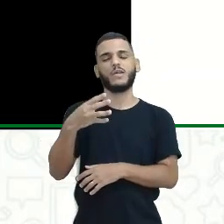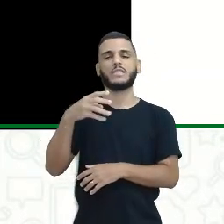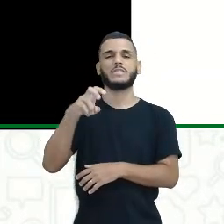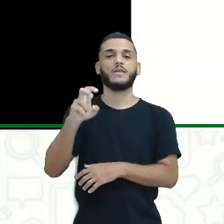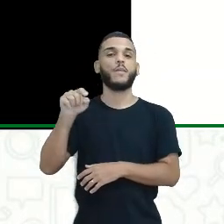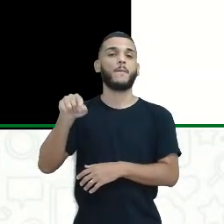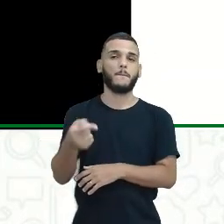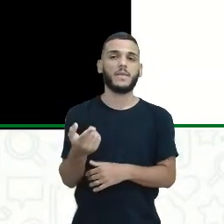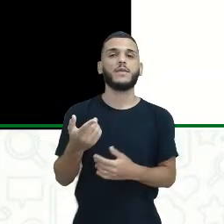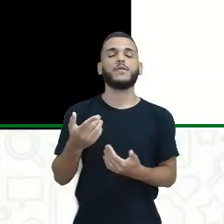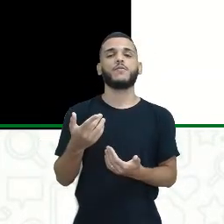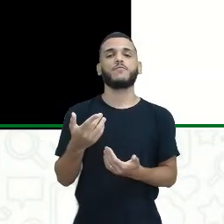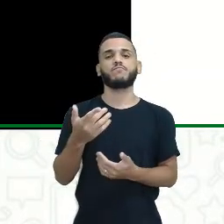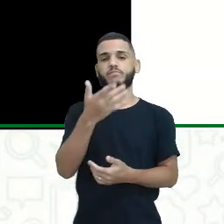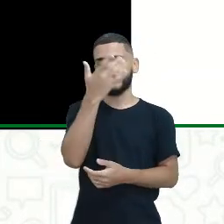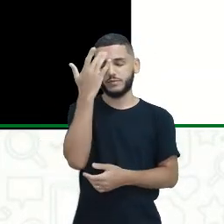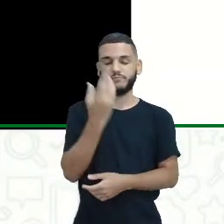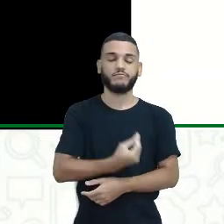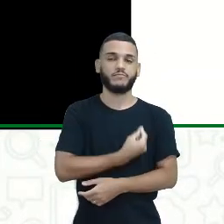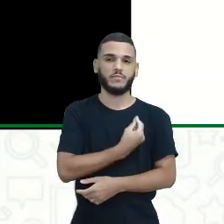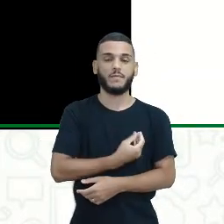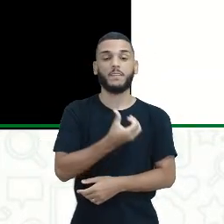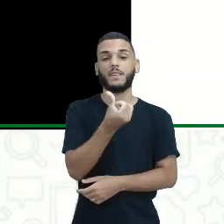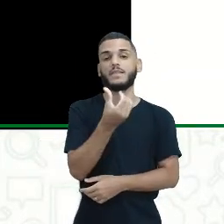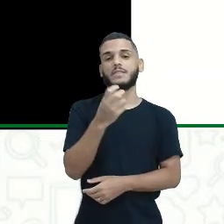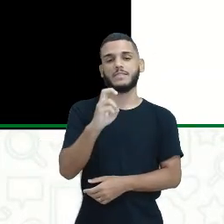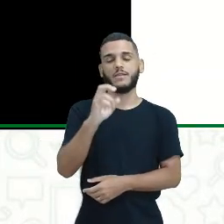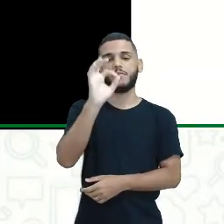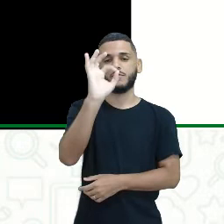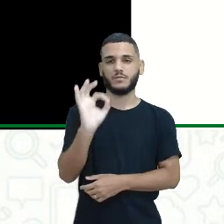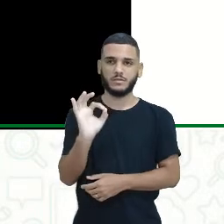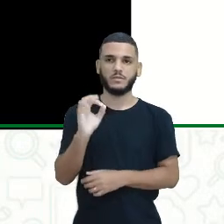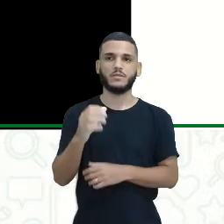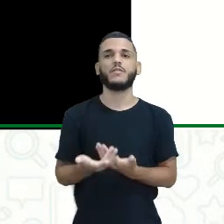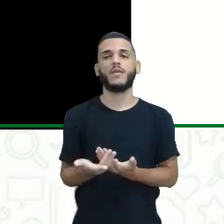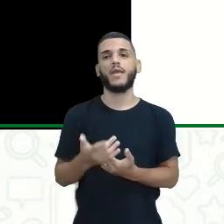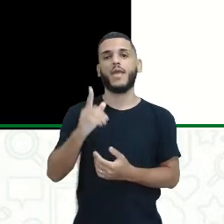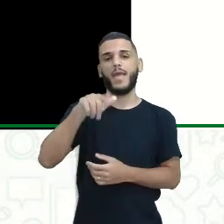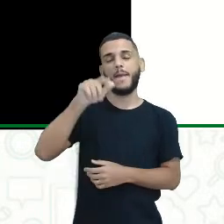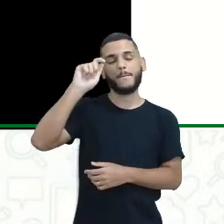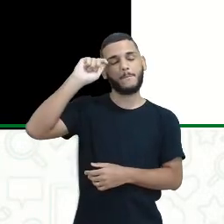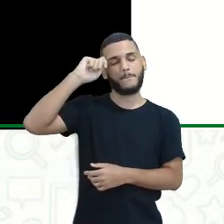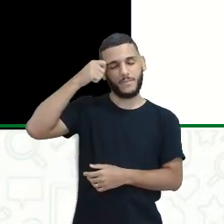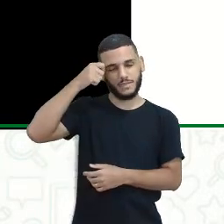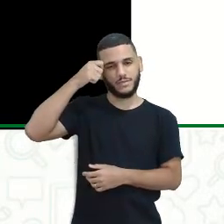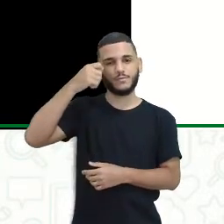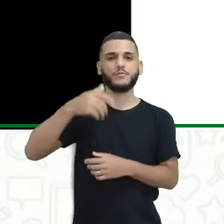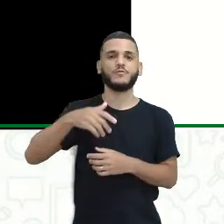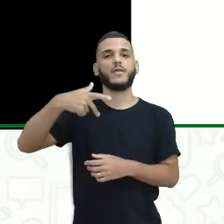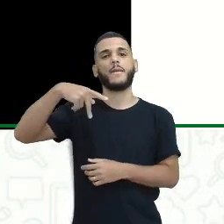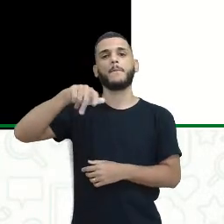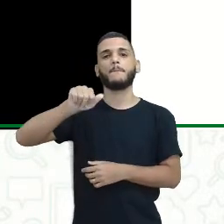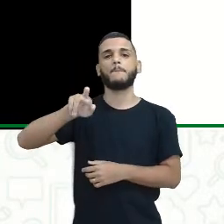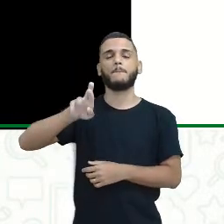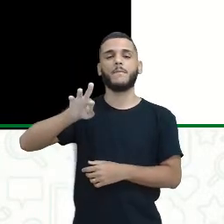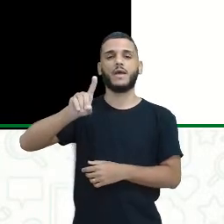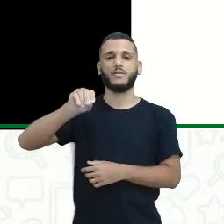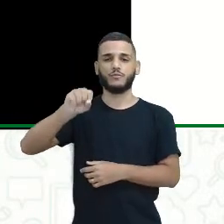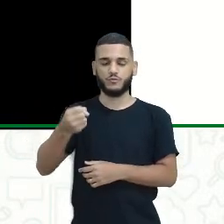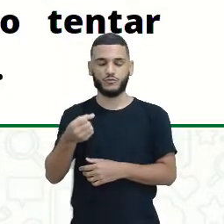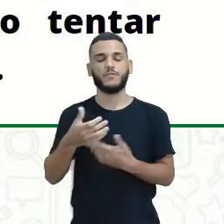1.645.000 habitantes, né? 65% da população composta de pretos e pardos, isso segundo dados